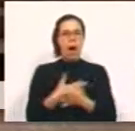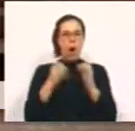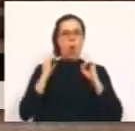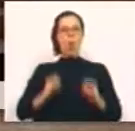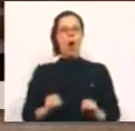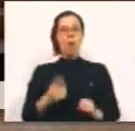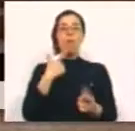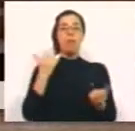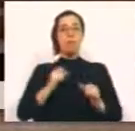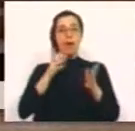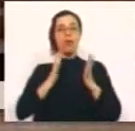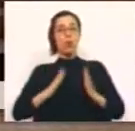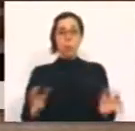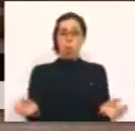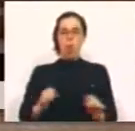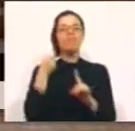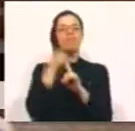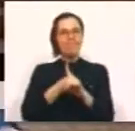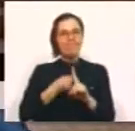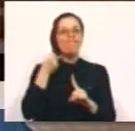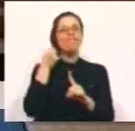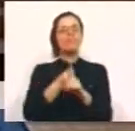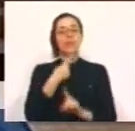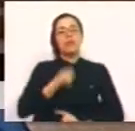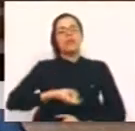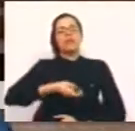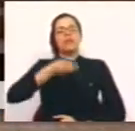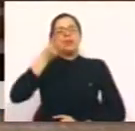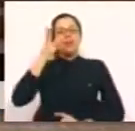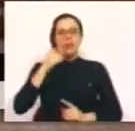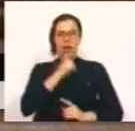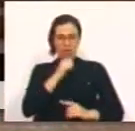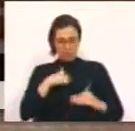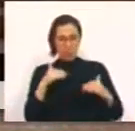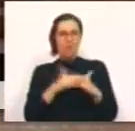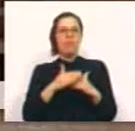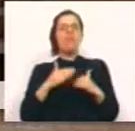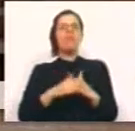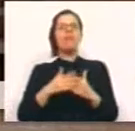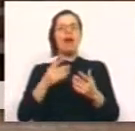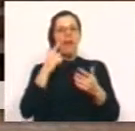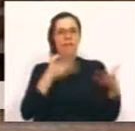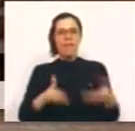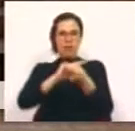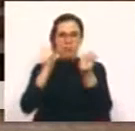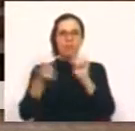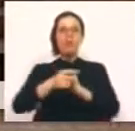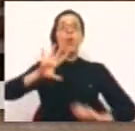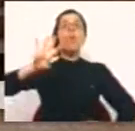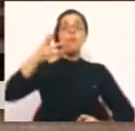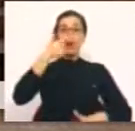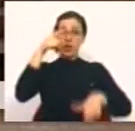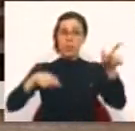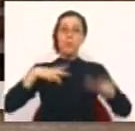não podia haver sossego, lutaram, tantas vezes com o preço das suas vidas, para sacudir o destino do país e